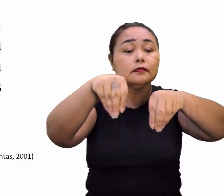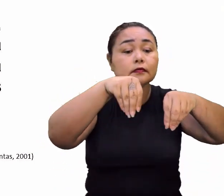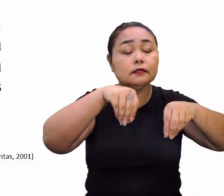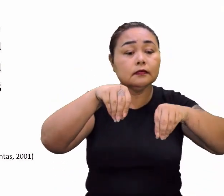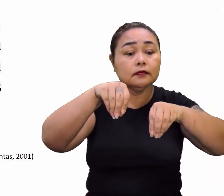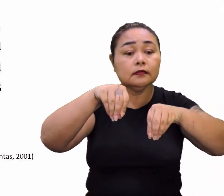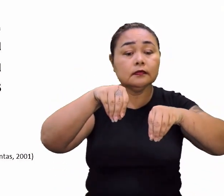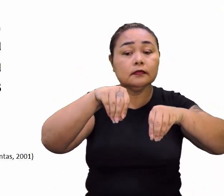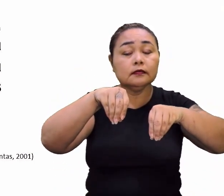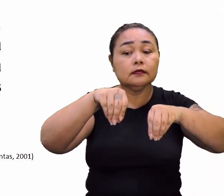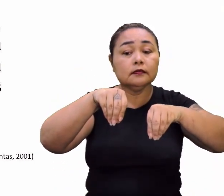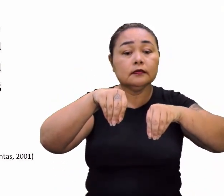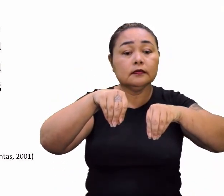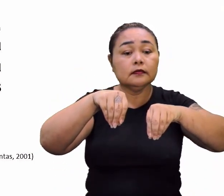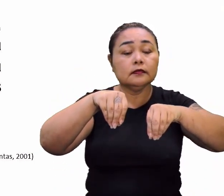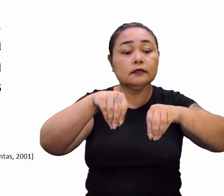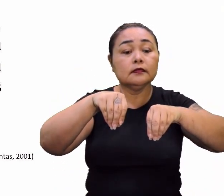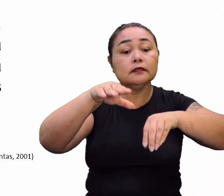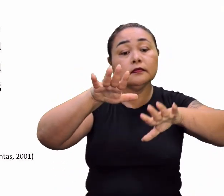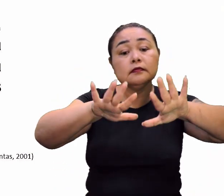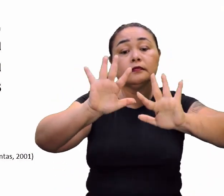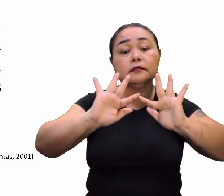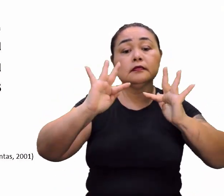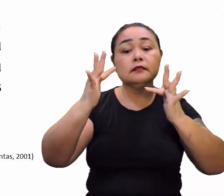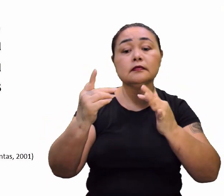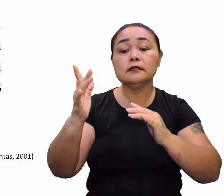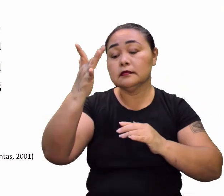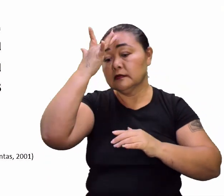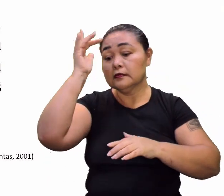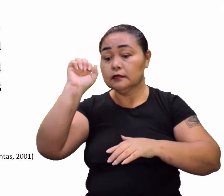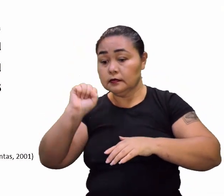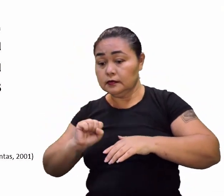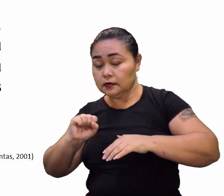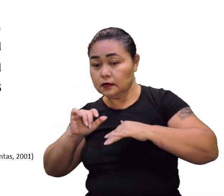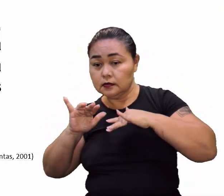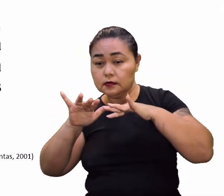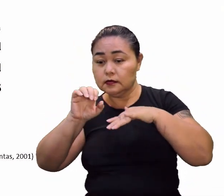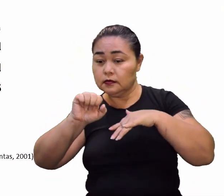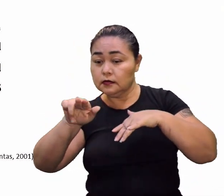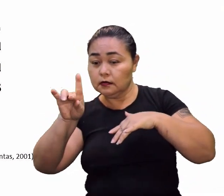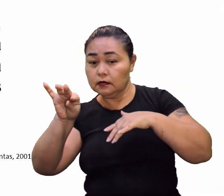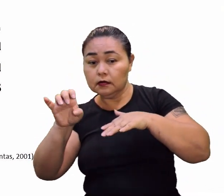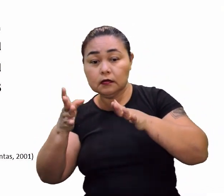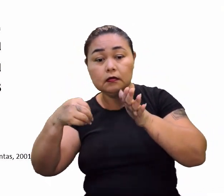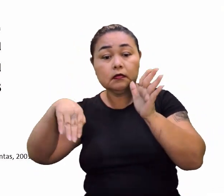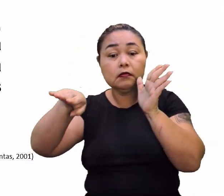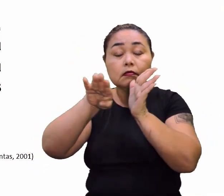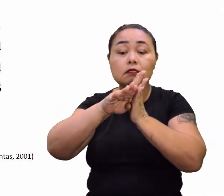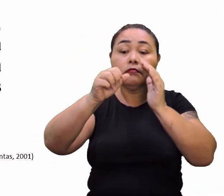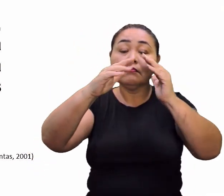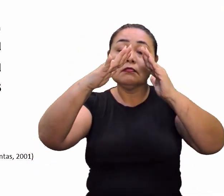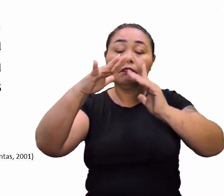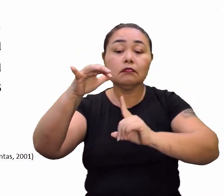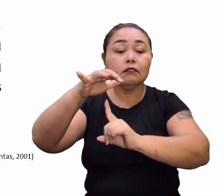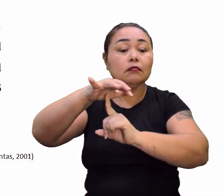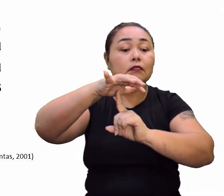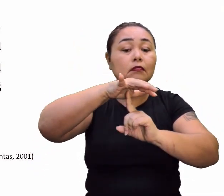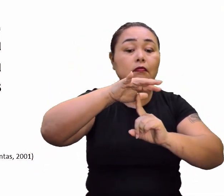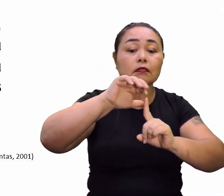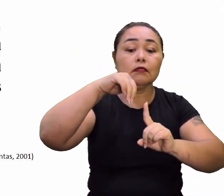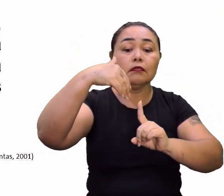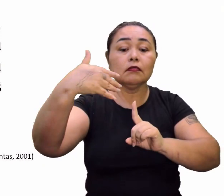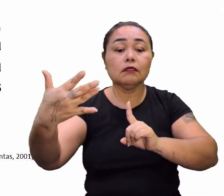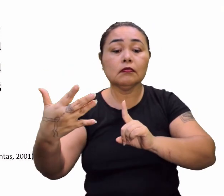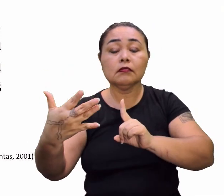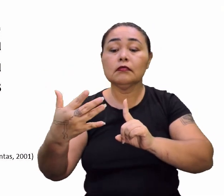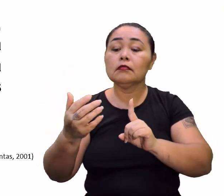lotes rurais e algumas famílias de imigrantes do Sul e Sudeste, chegaram, acamparam e permaneceram às margens